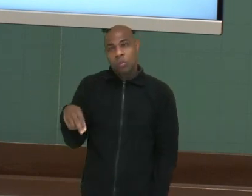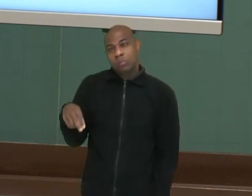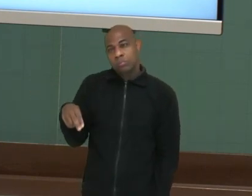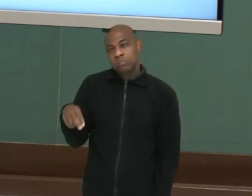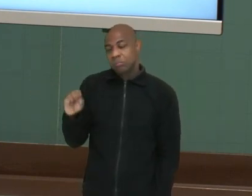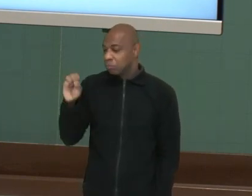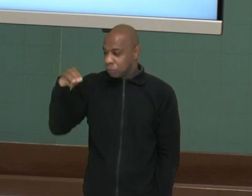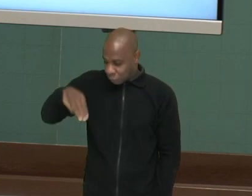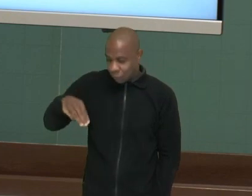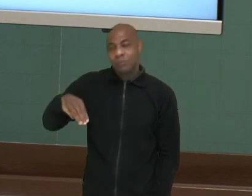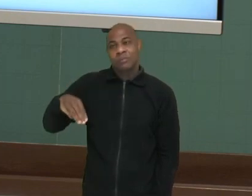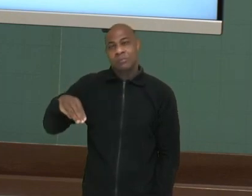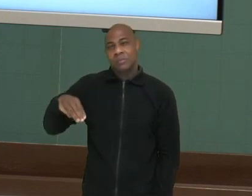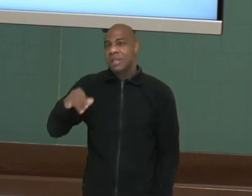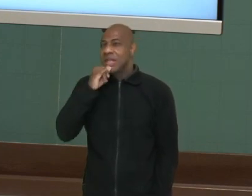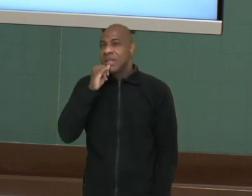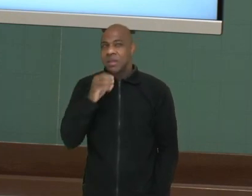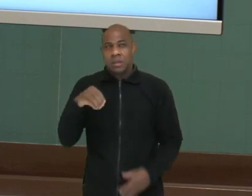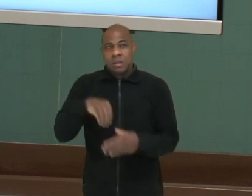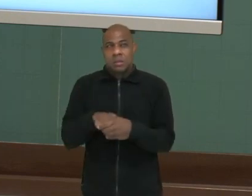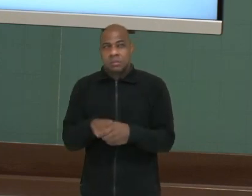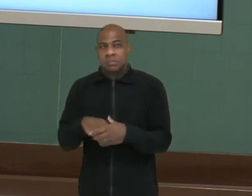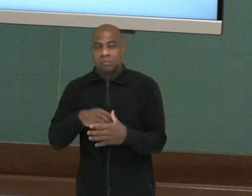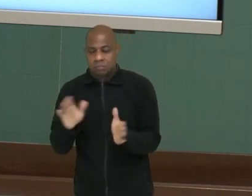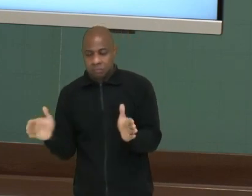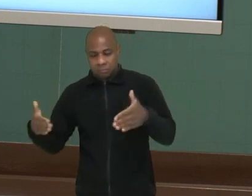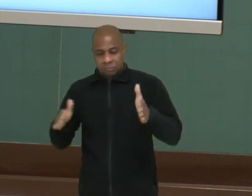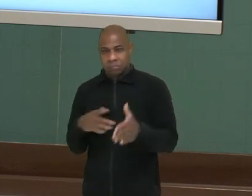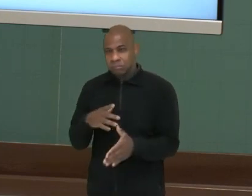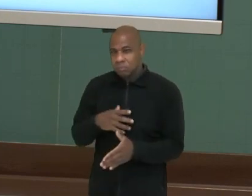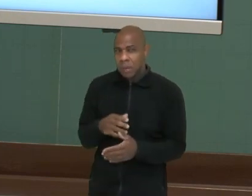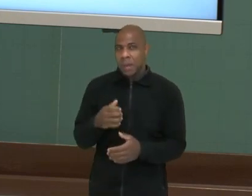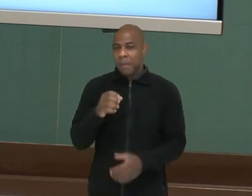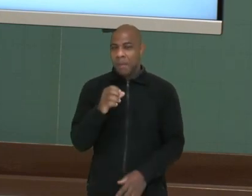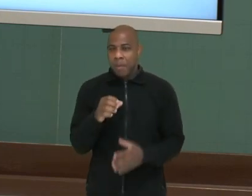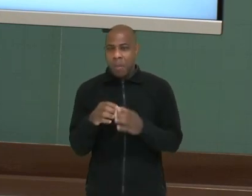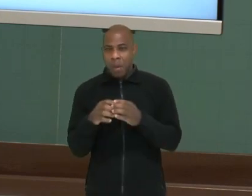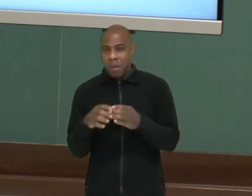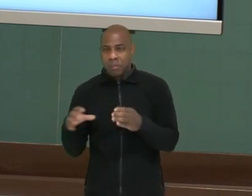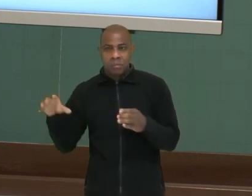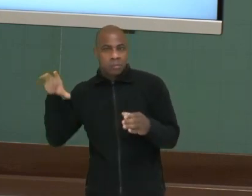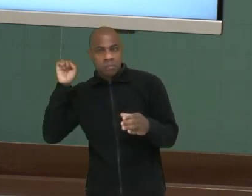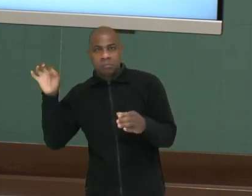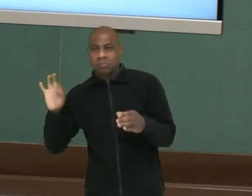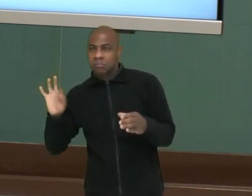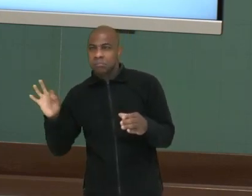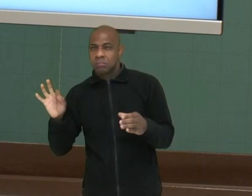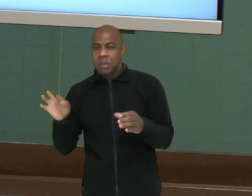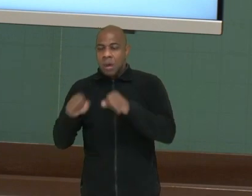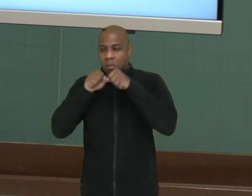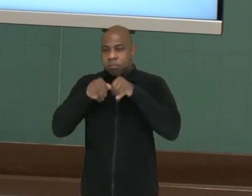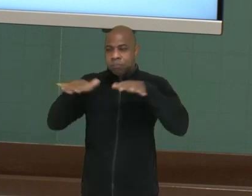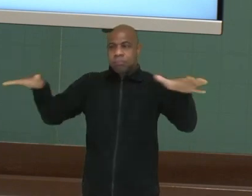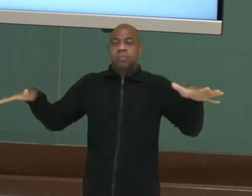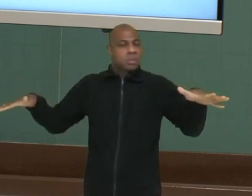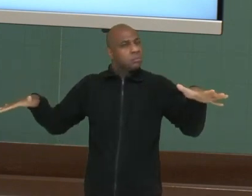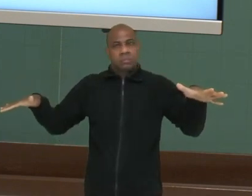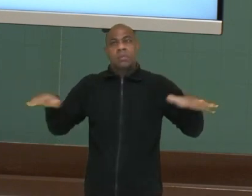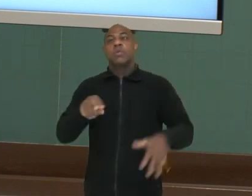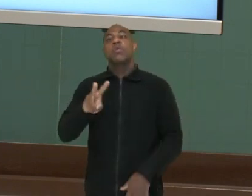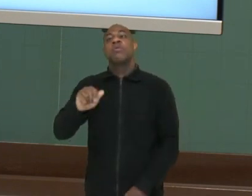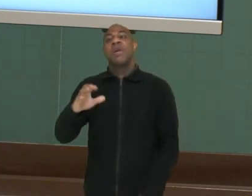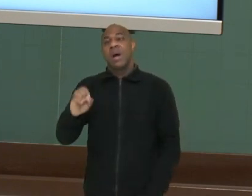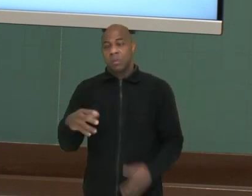você estiver no vácuo e você falar, você sabia que uma pessoa também no vácuo não ouve? O som não se propaga no vácuo. No